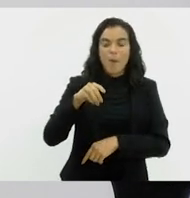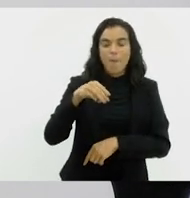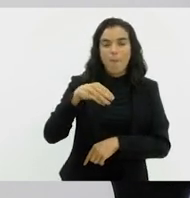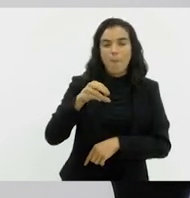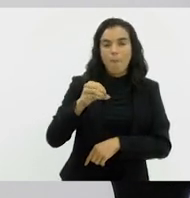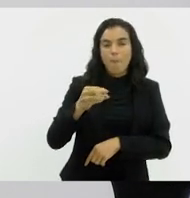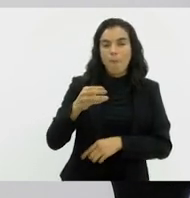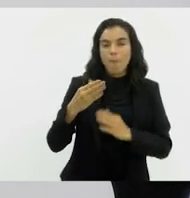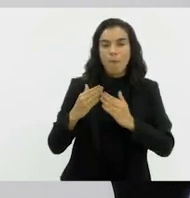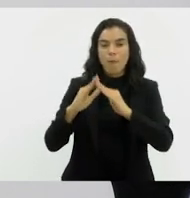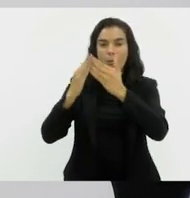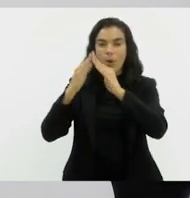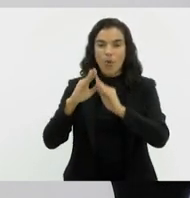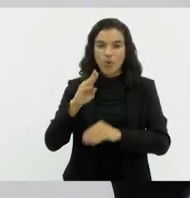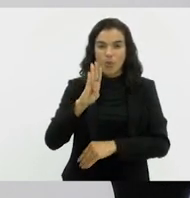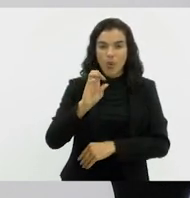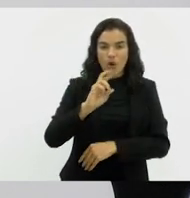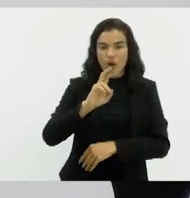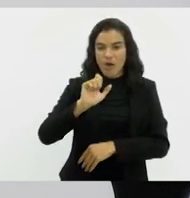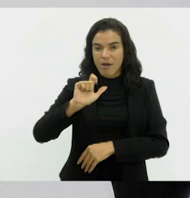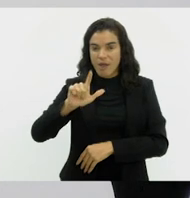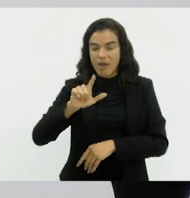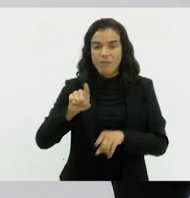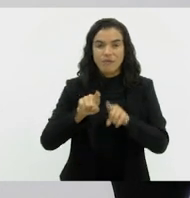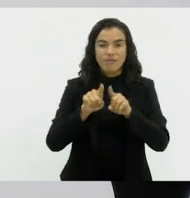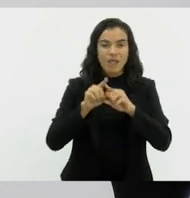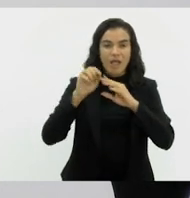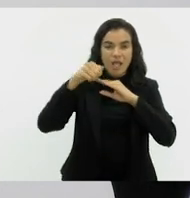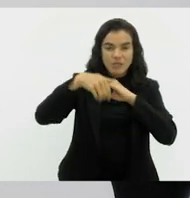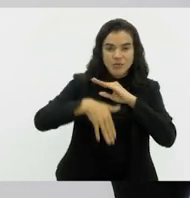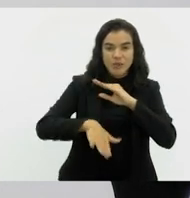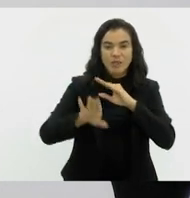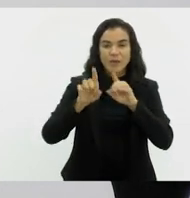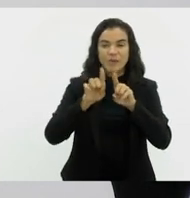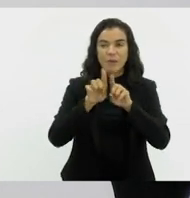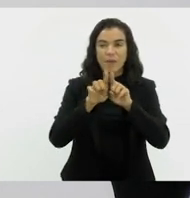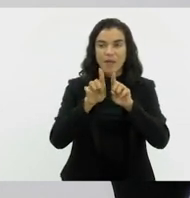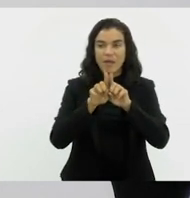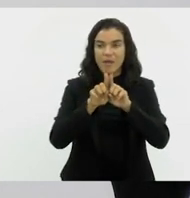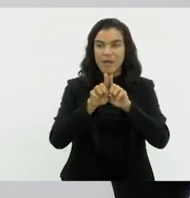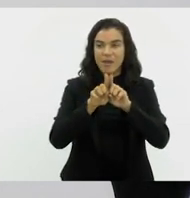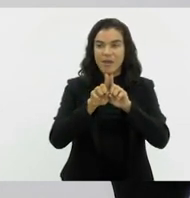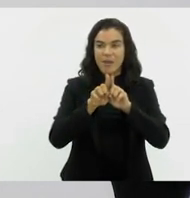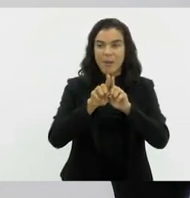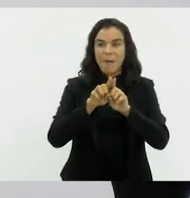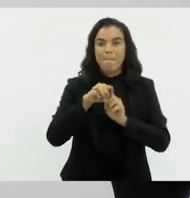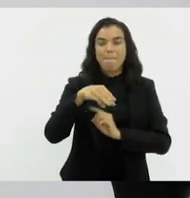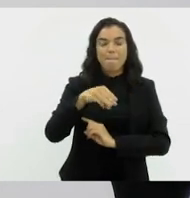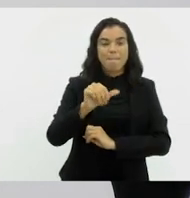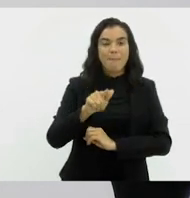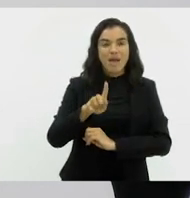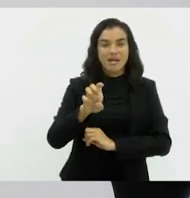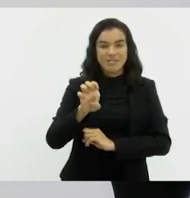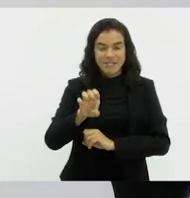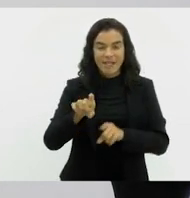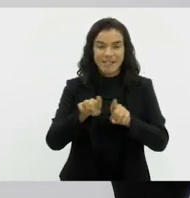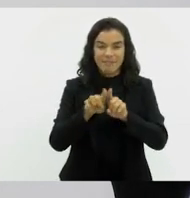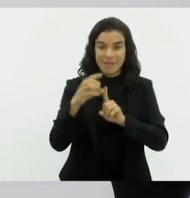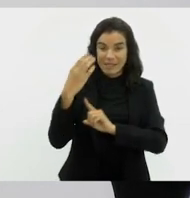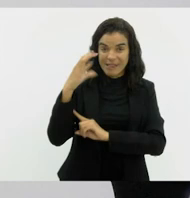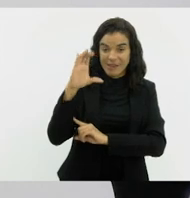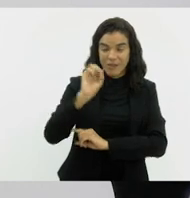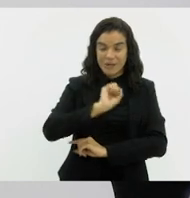Macacos, Morro do Borel, Mato Alto, Cachoeirinha, Morro do Urubu. O pessoal de Magé veio também, Niterói,